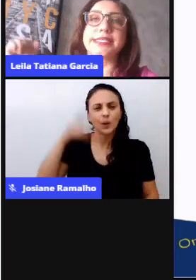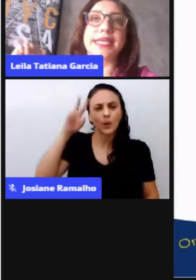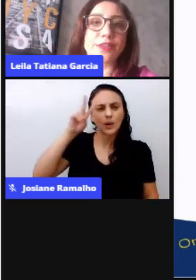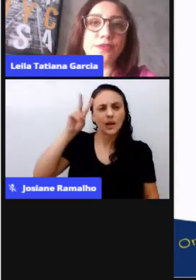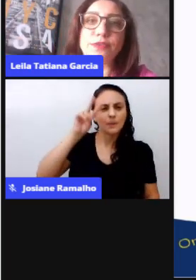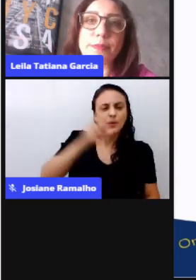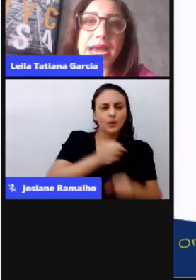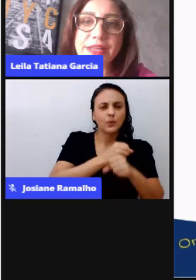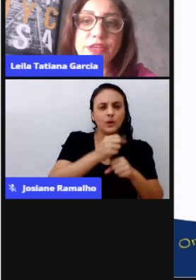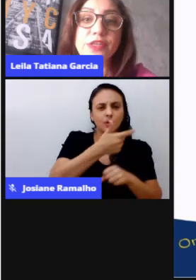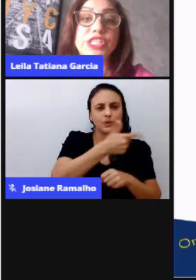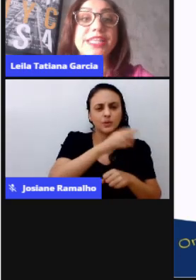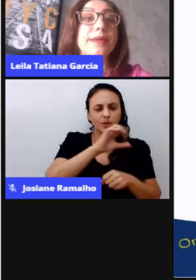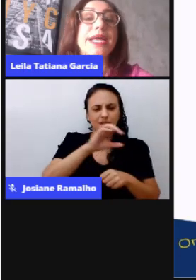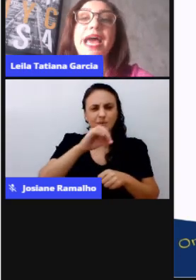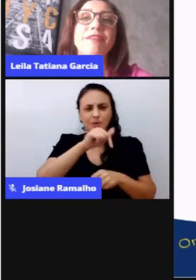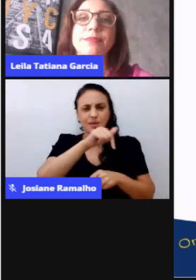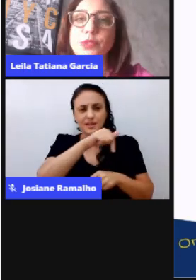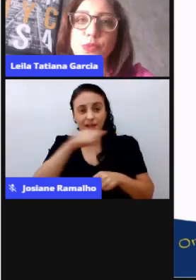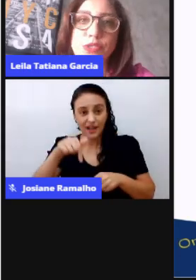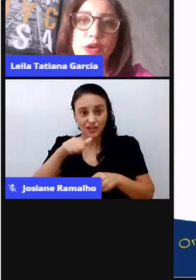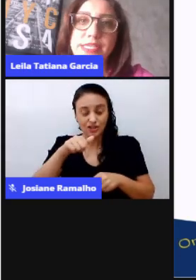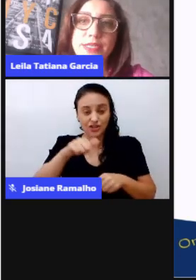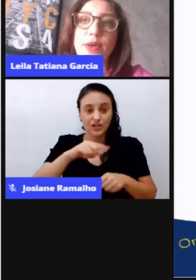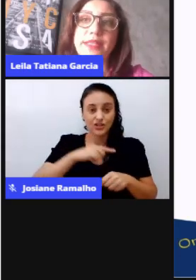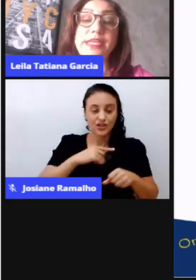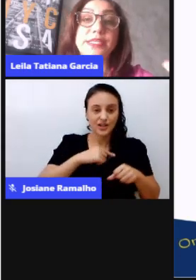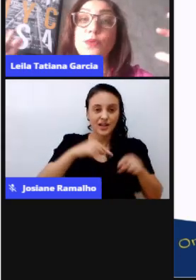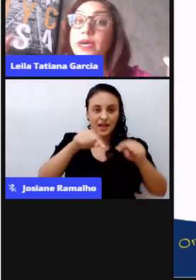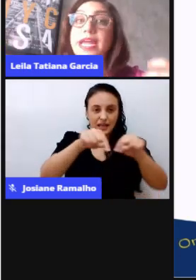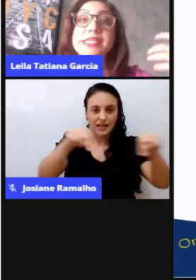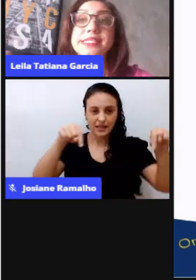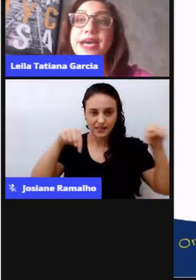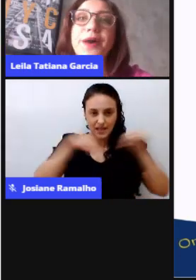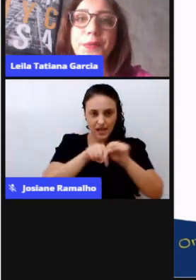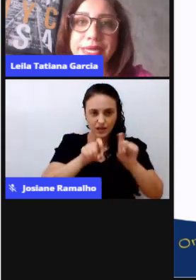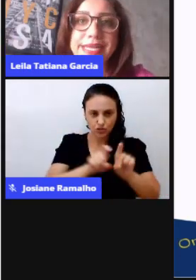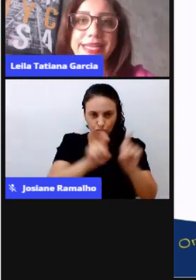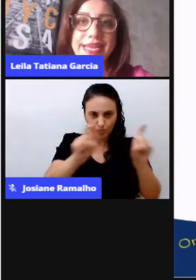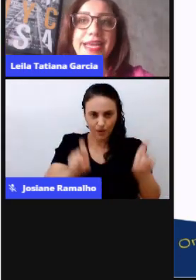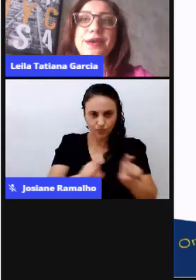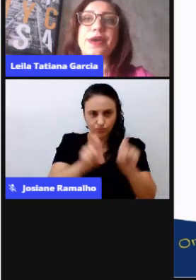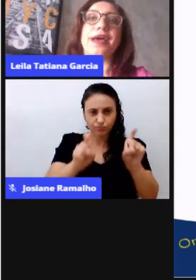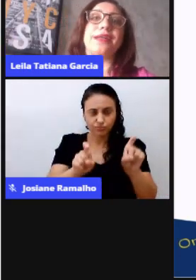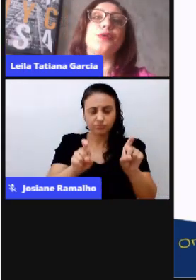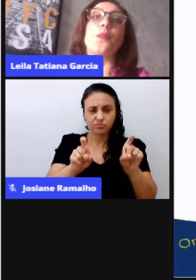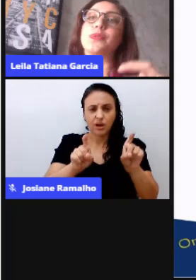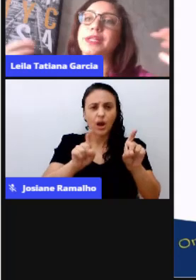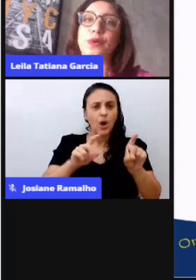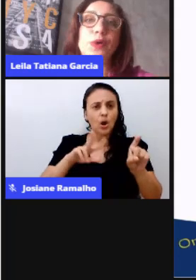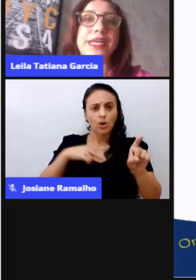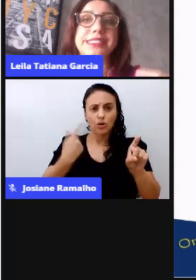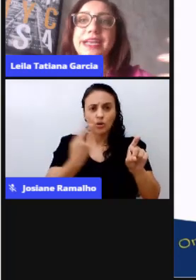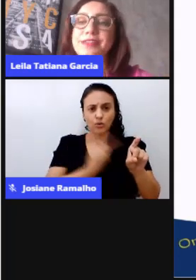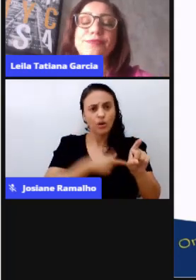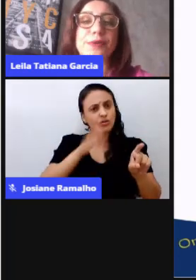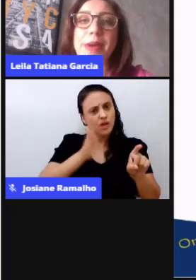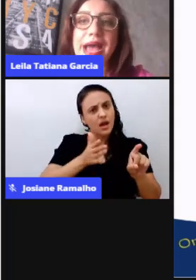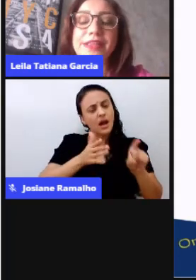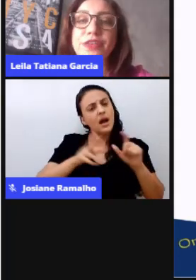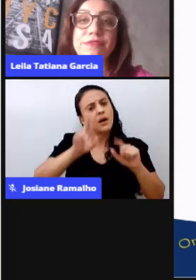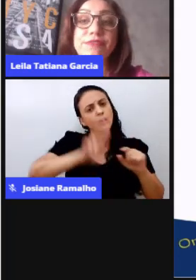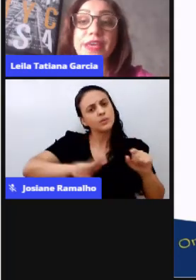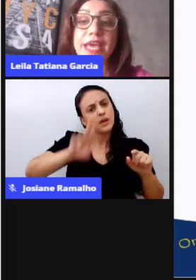era da sala de informática, nós já trabalhávamos com histórias em quadrinhos e com criação, né? No computador, na sala